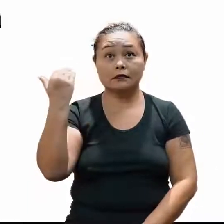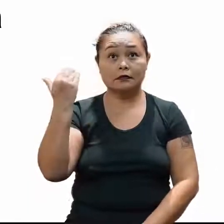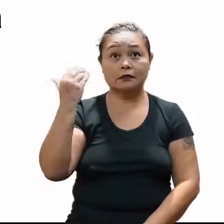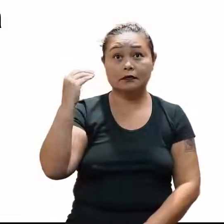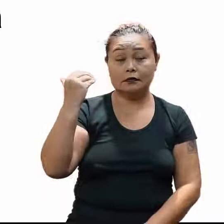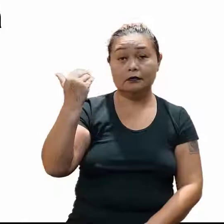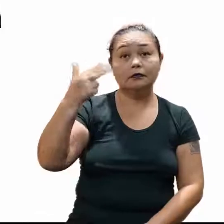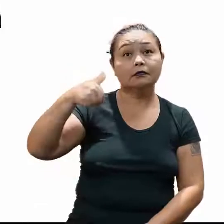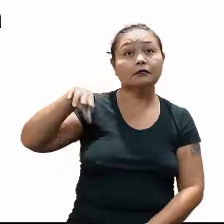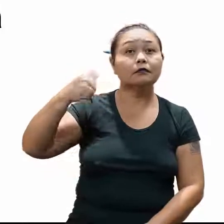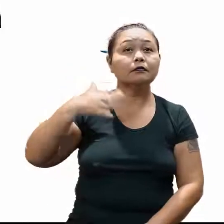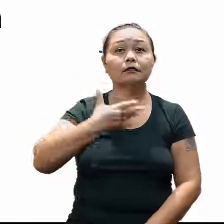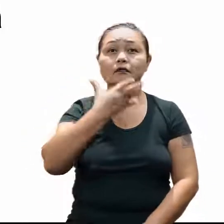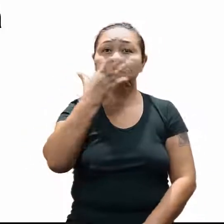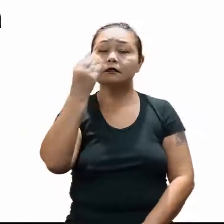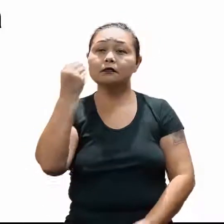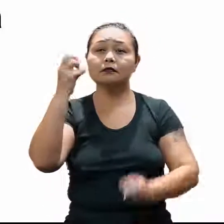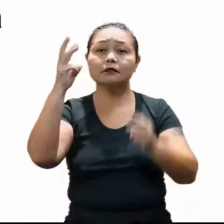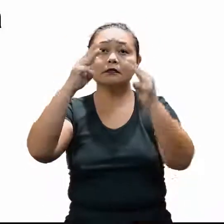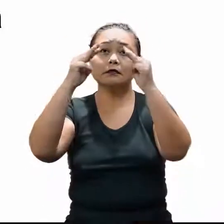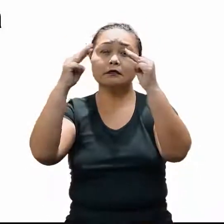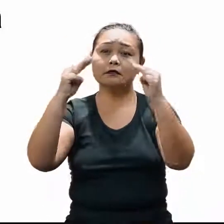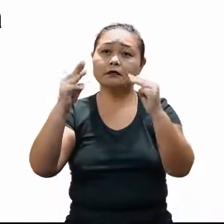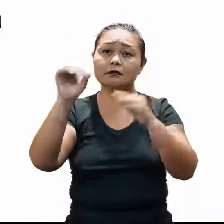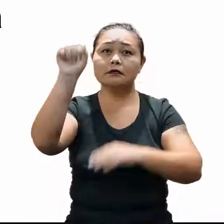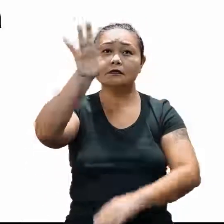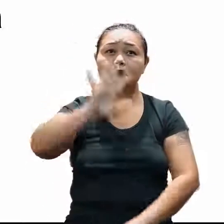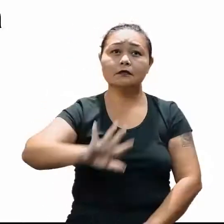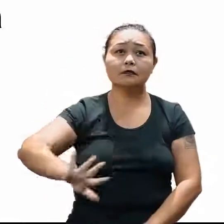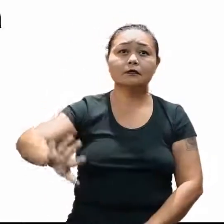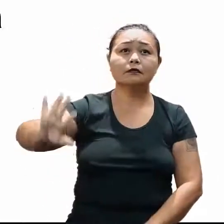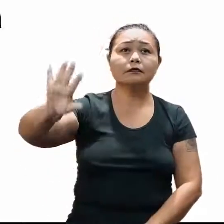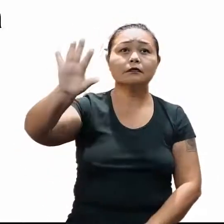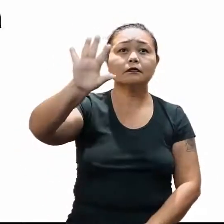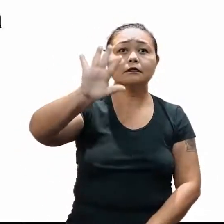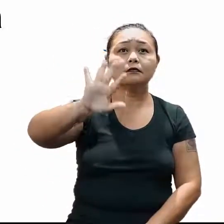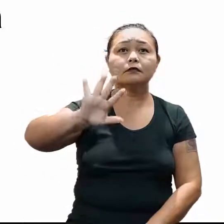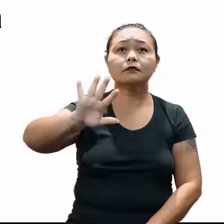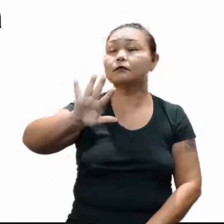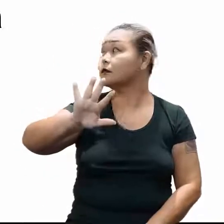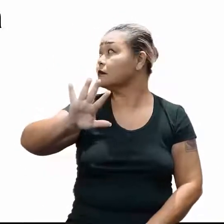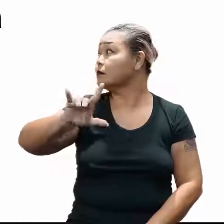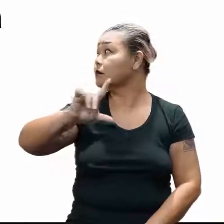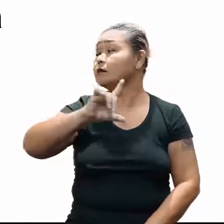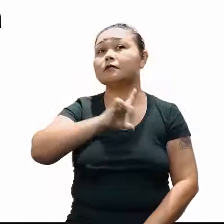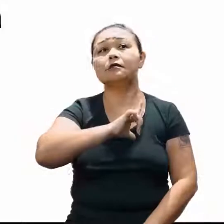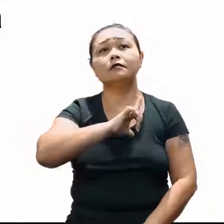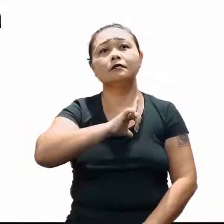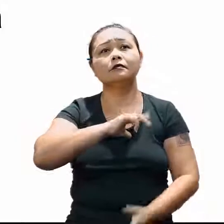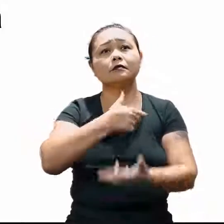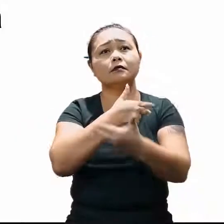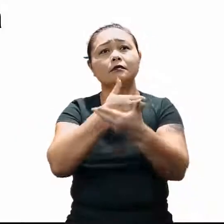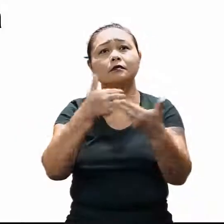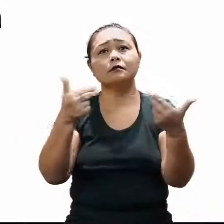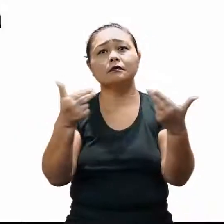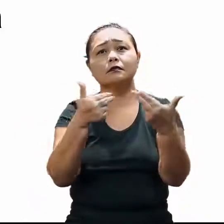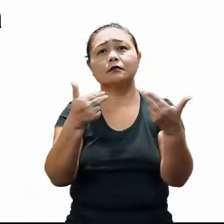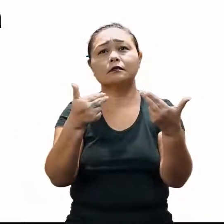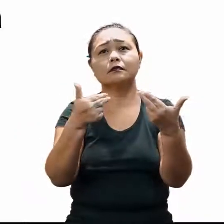ciências naturais que foram esquecidos no Museu Nacional do Rio de Janeiro, sede de uma série de